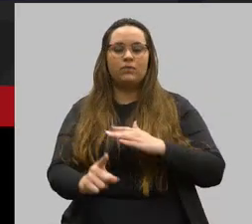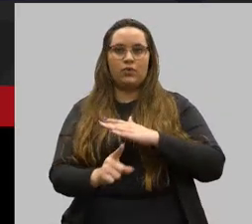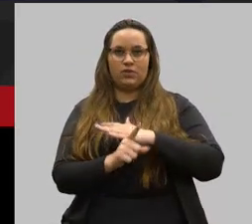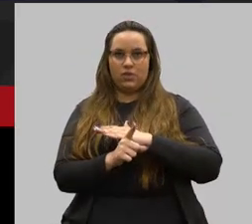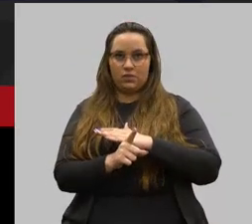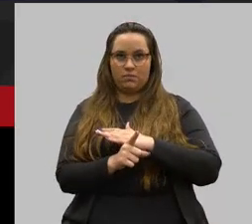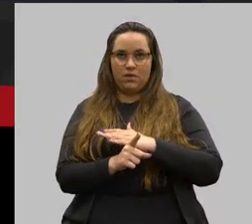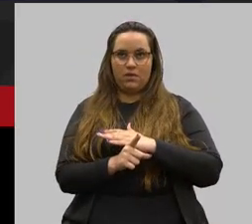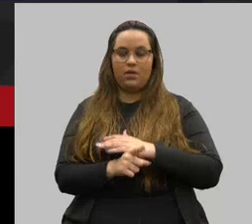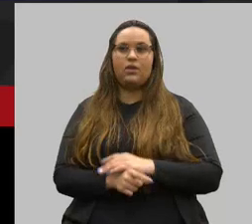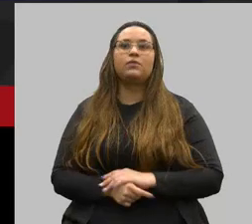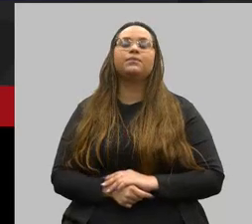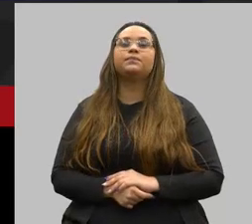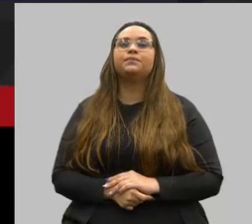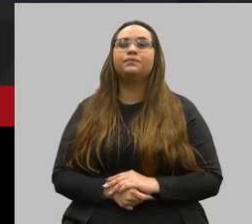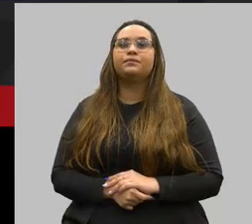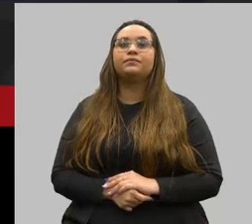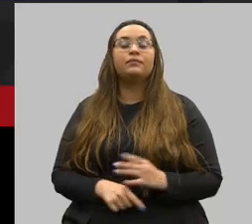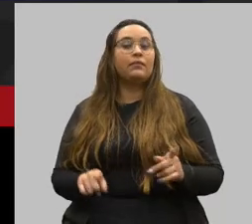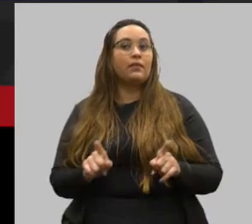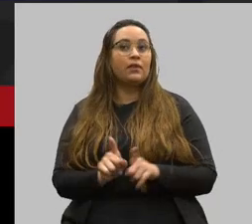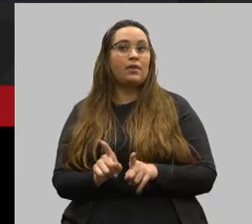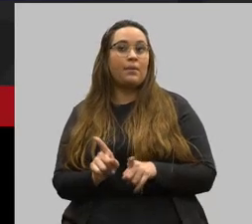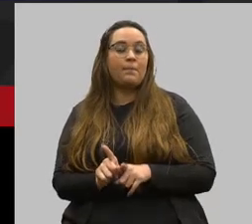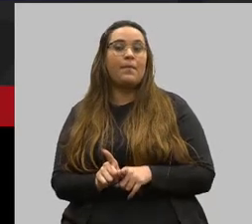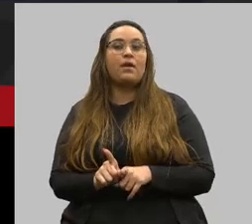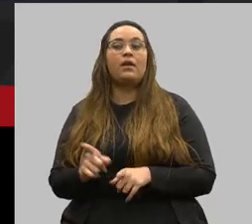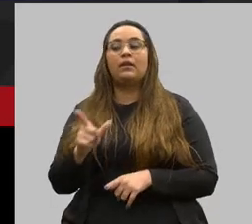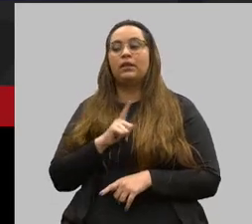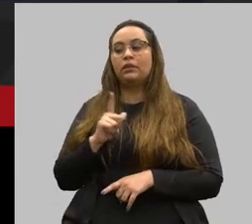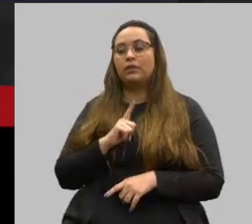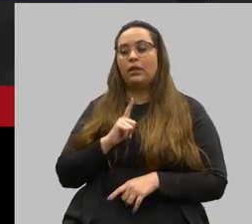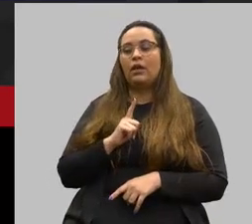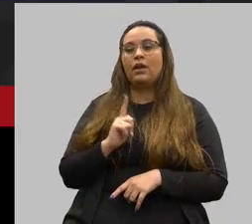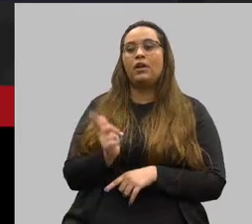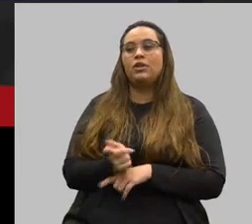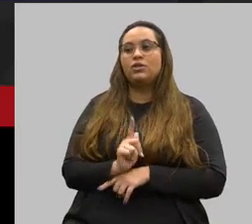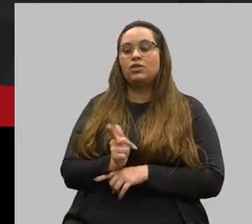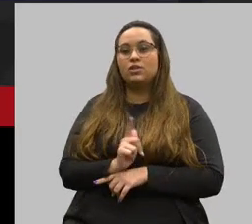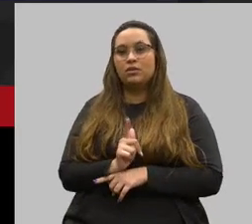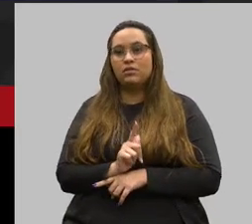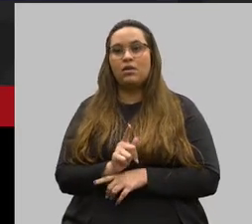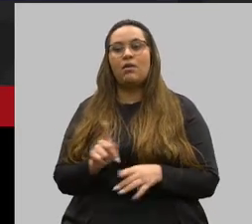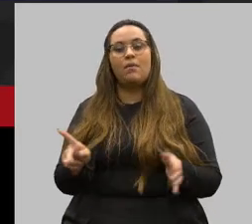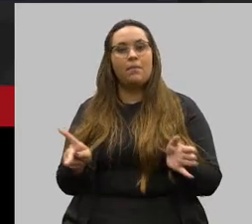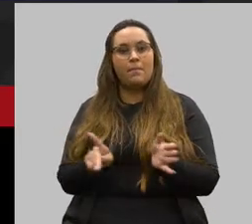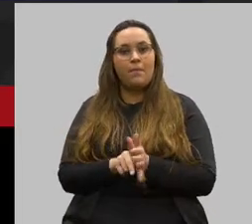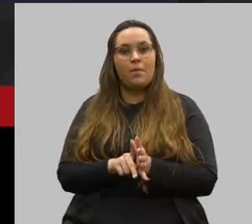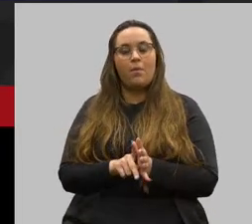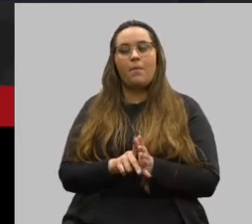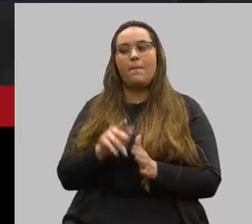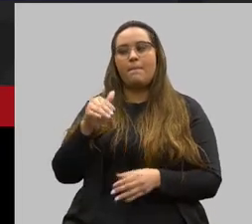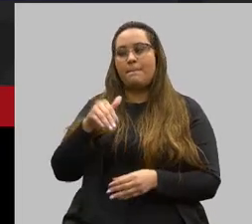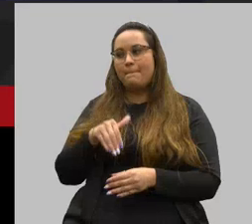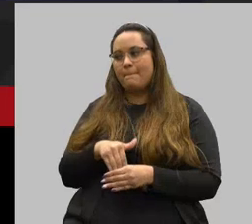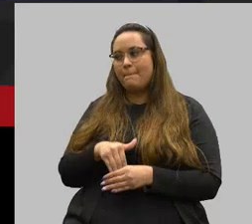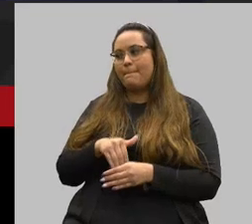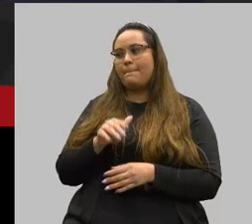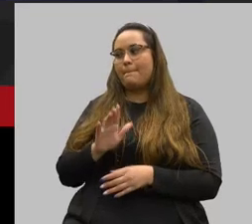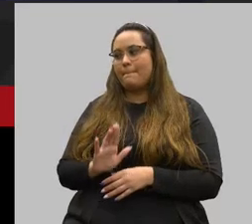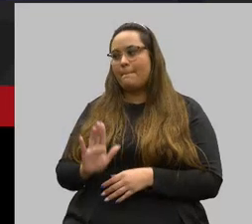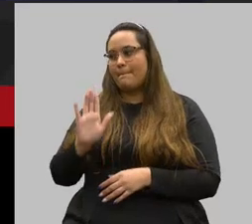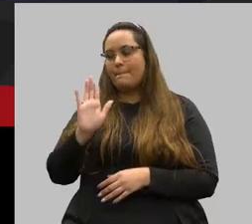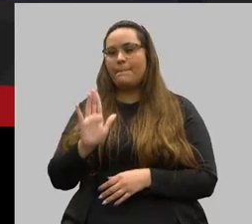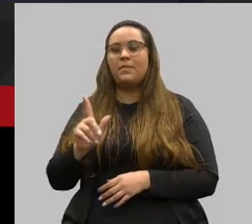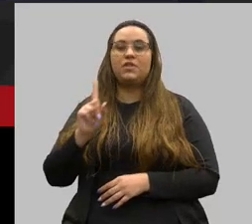interior do Estado eh fizemos gestões junto a sena para que dentro os estados eleitos para o projeto escuta SUSP fosse